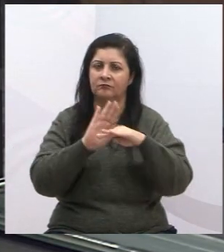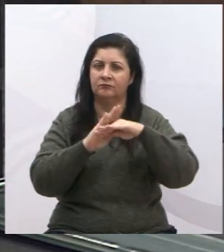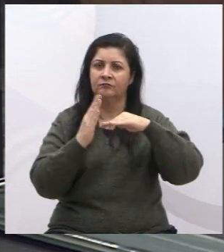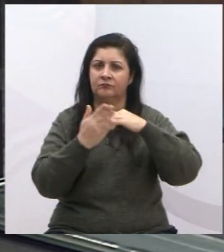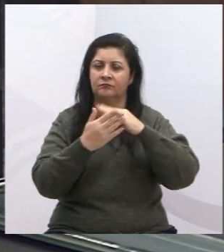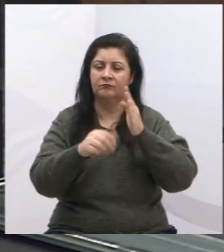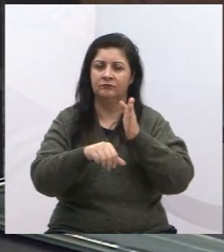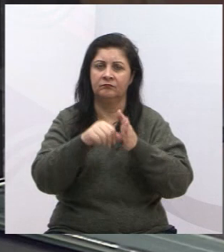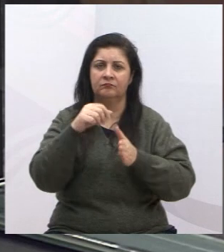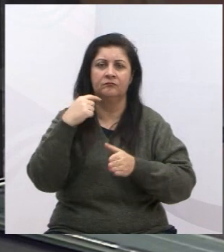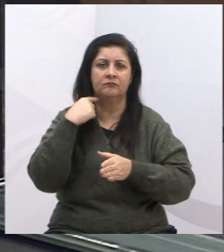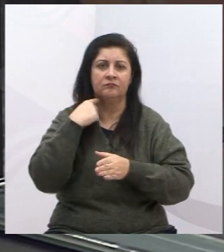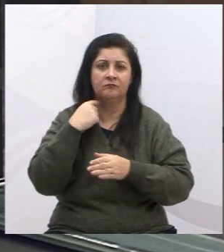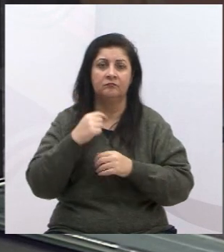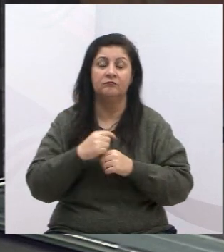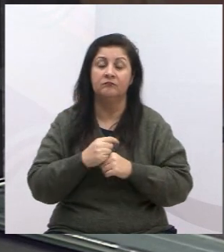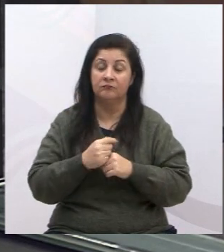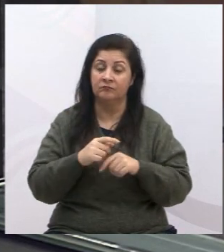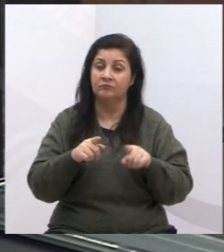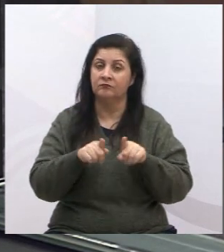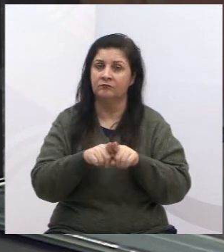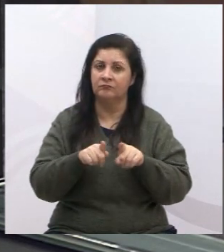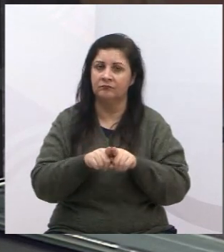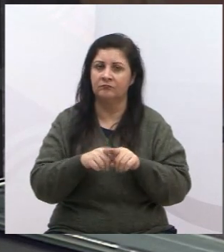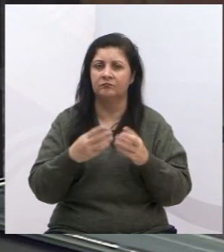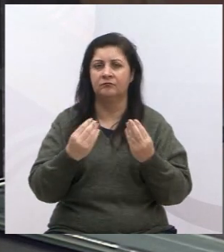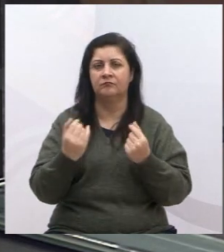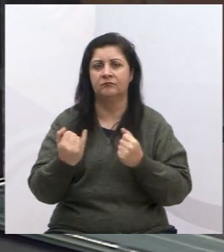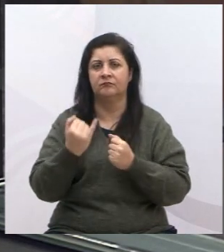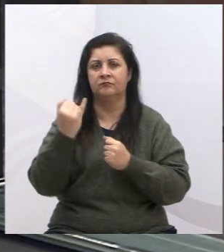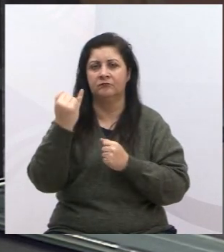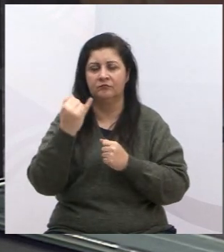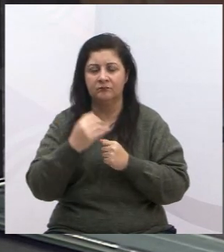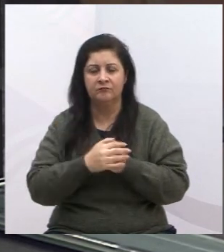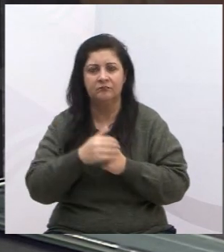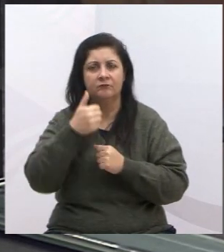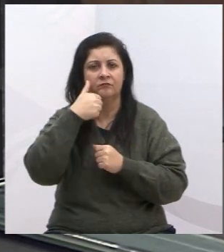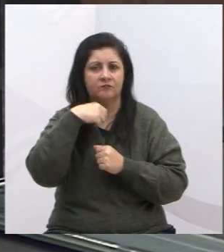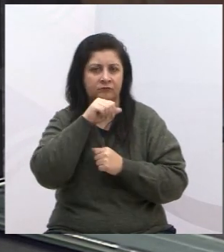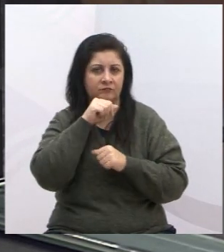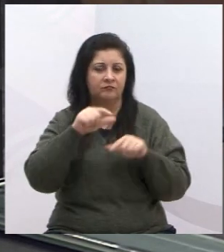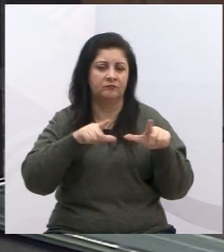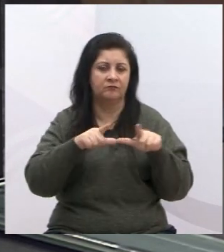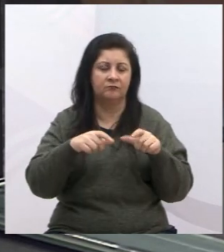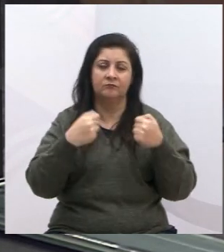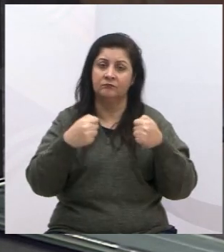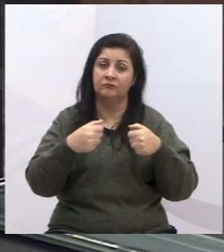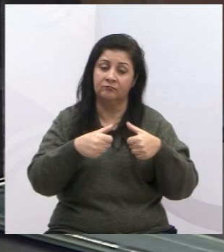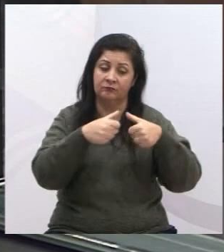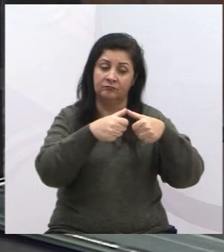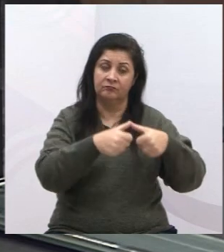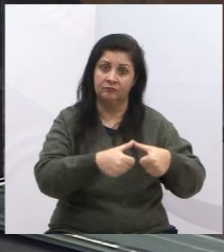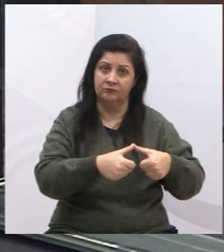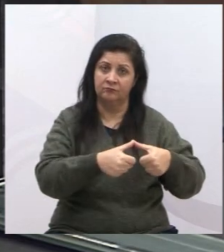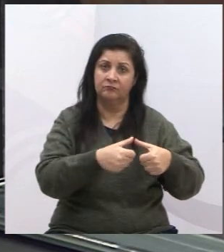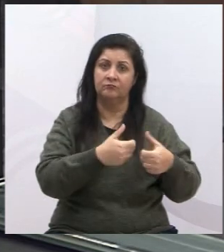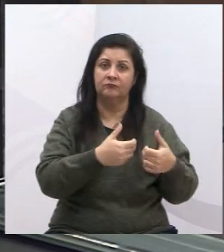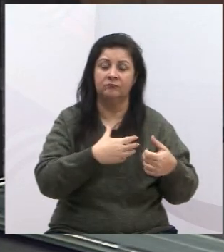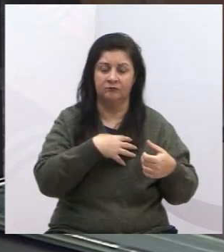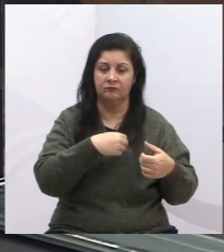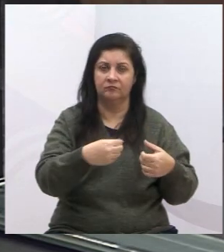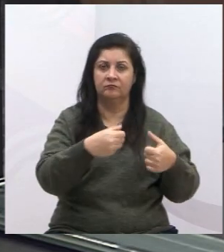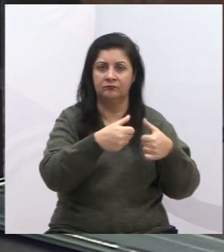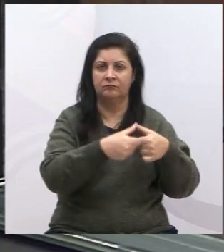bem bacana e importante isso para as mãezinhas que trabalham e que precisam deixar seus filhos em locais seguros. E